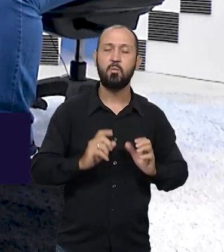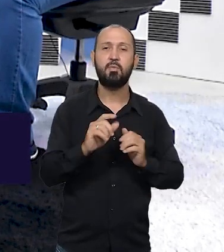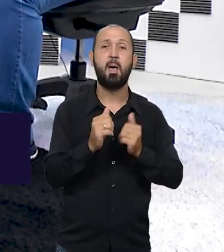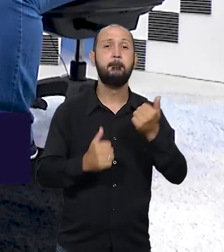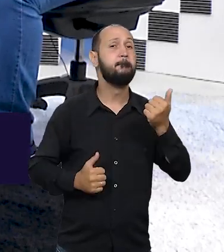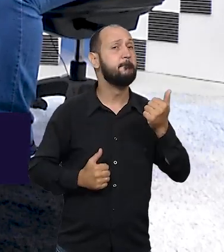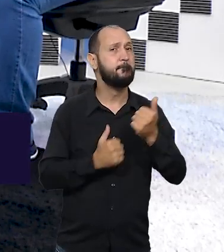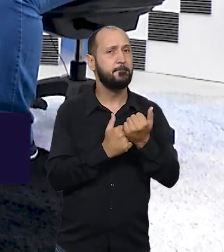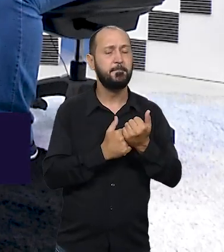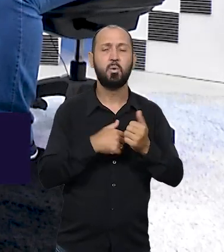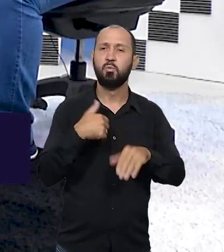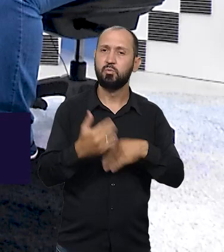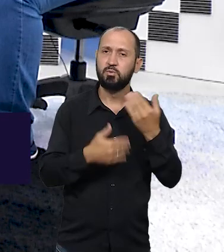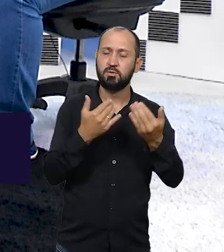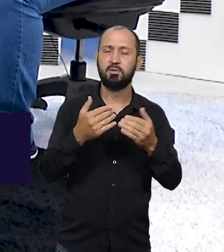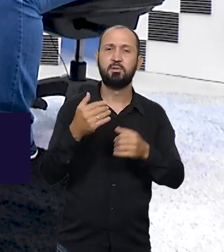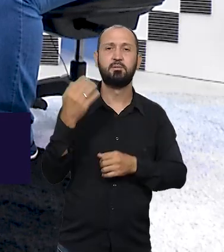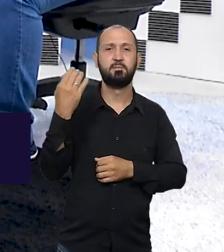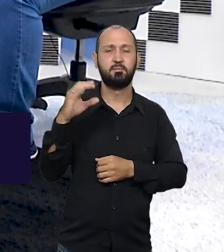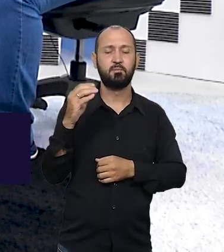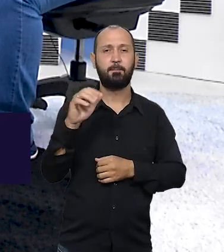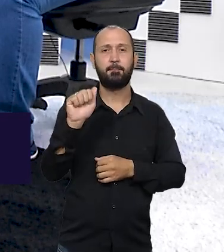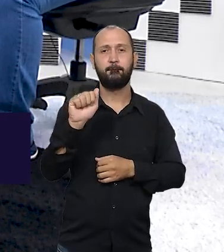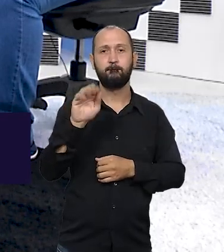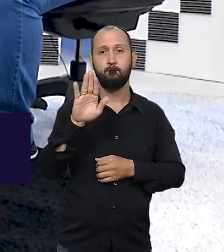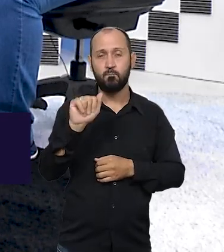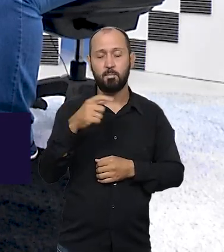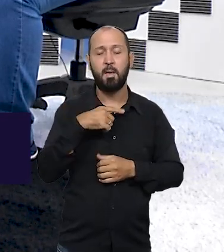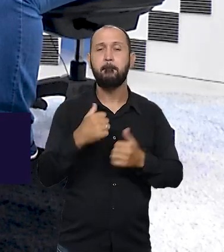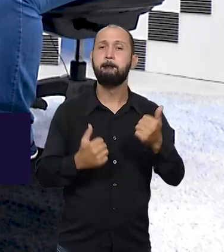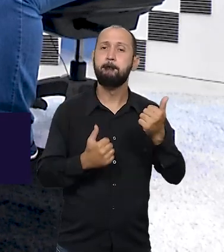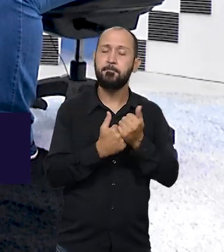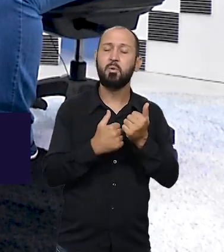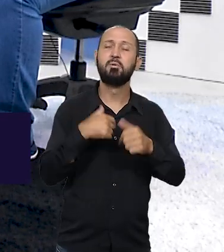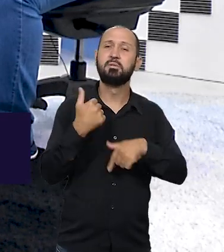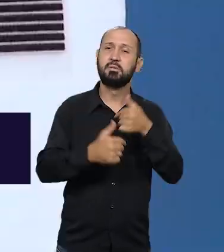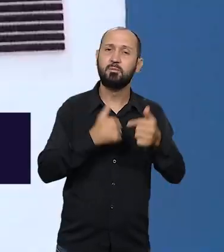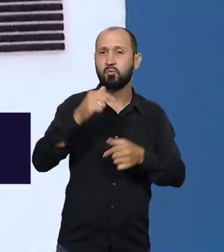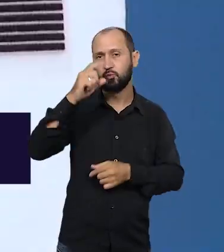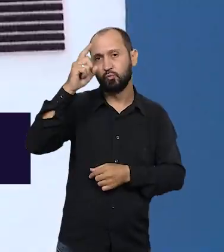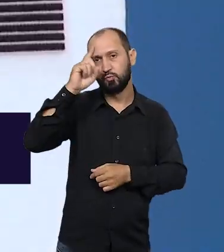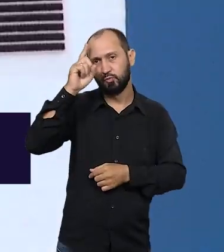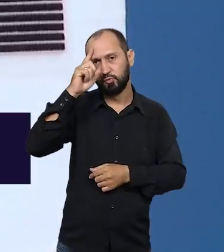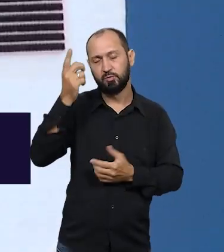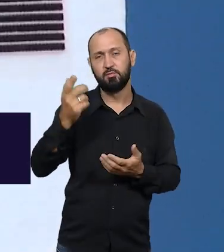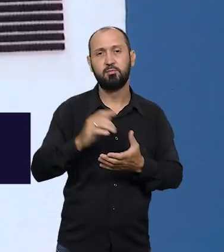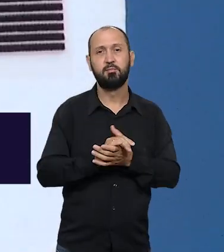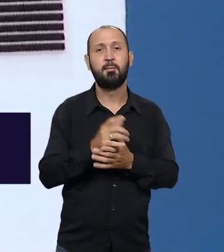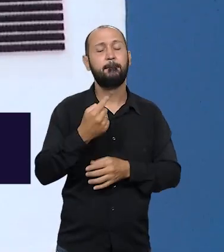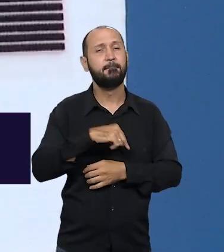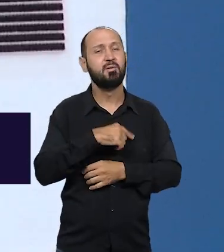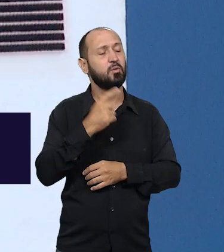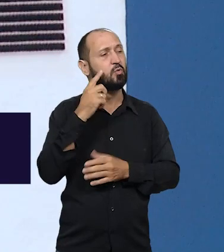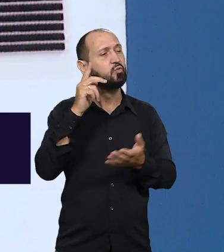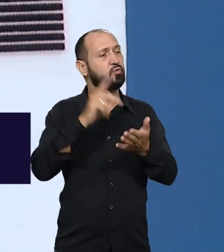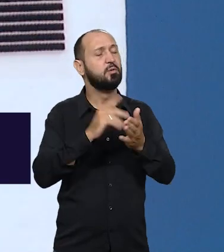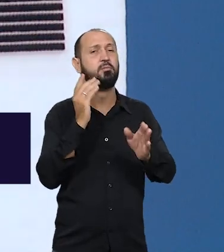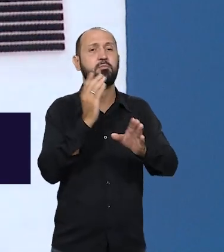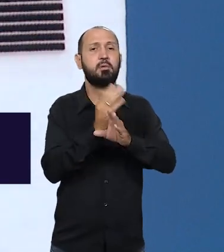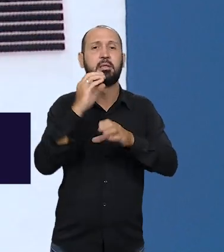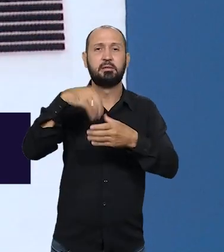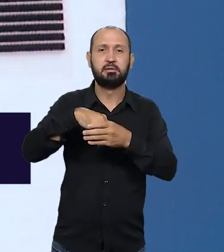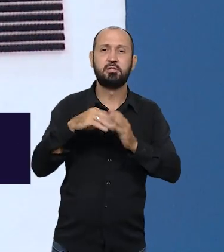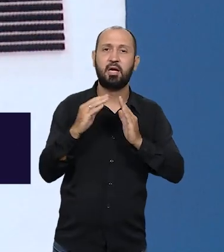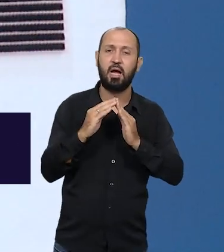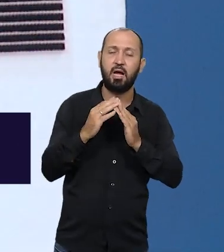ABA apoia muito nessas atividades do dia a dia, para a gente realmente dentro de casa. A gente conseguiu, né, aí vem todo